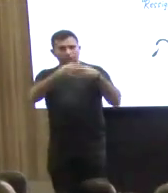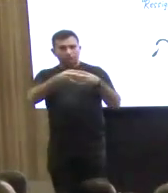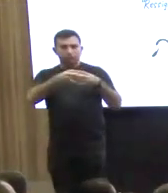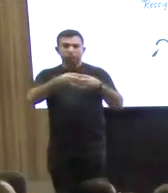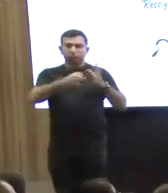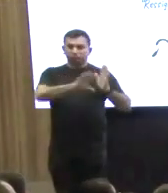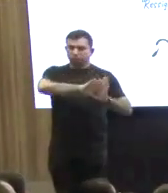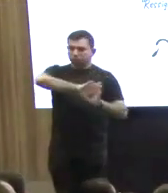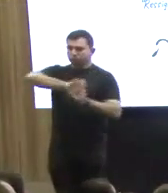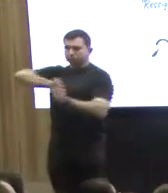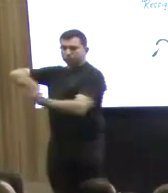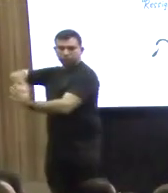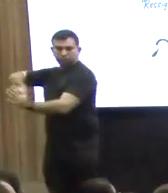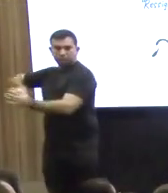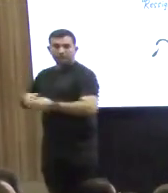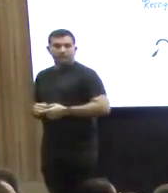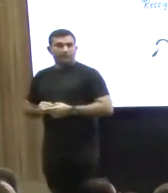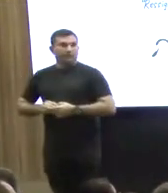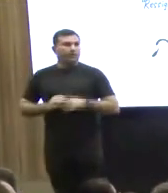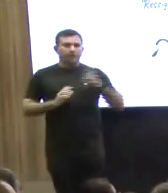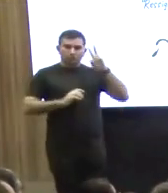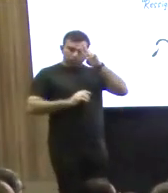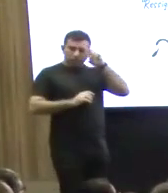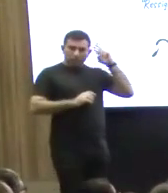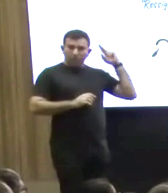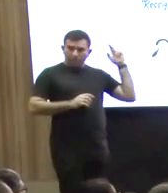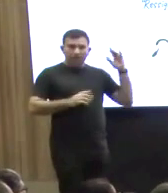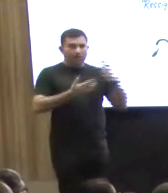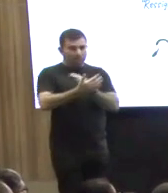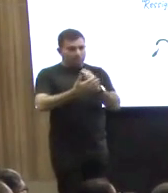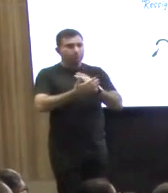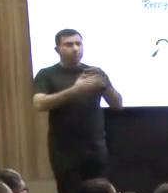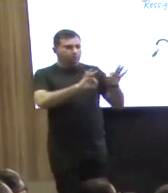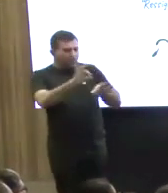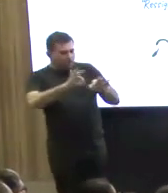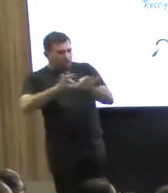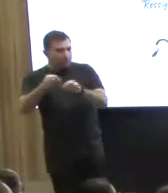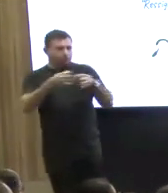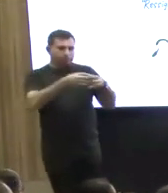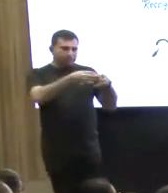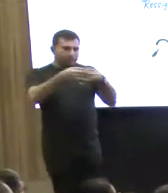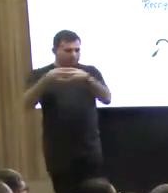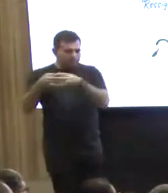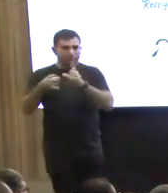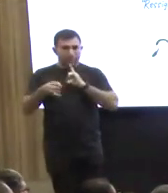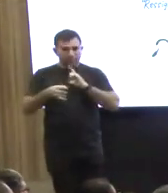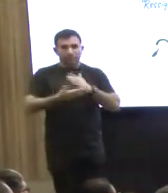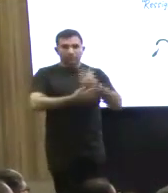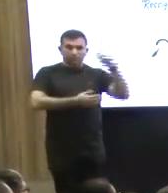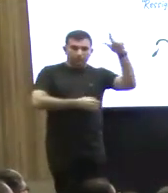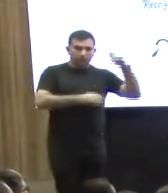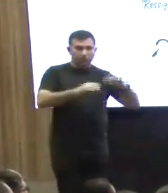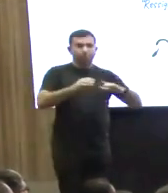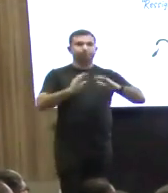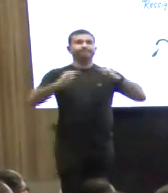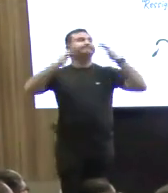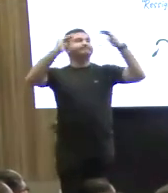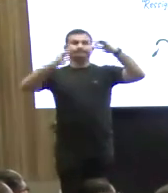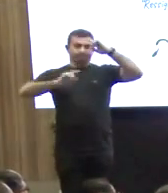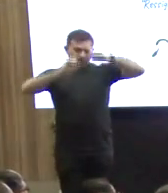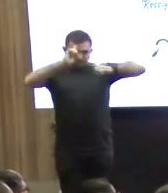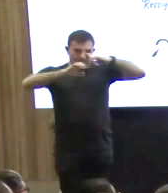se organizando. E aqui eu quero chamar a atenção do século XX. Do século XX para cá, e principalmente nos anos 80